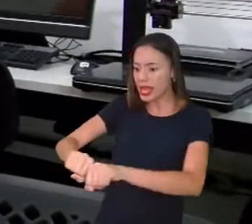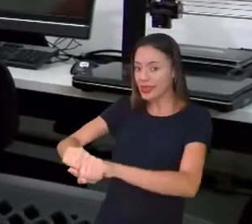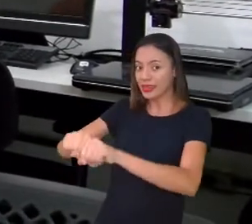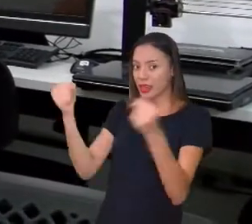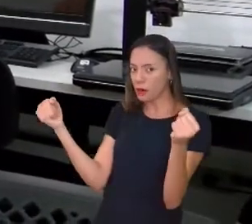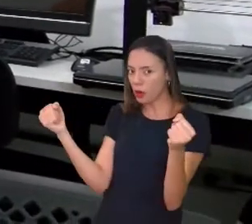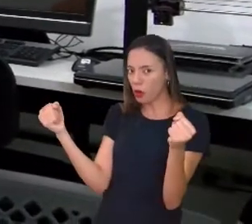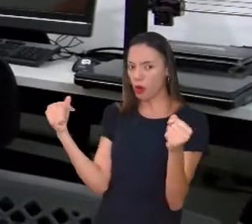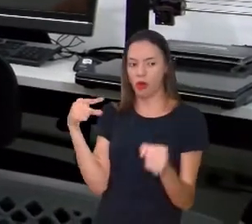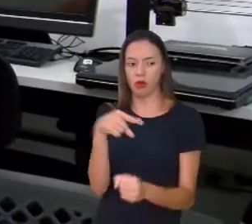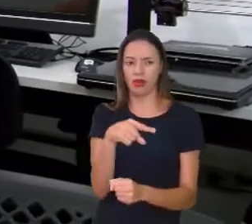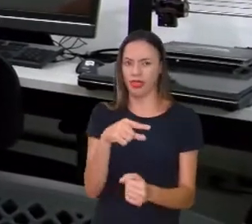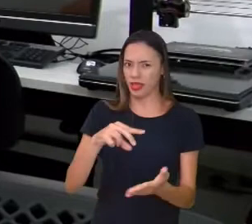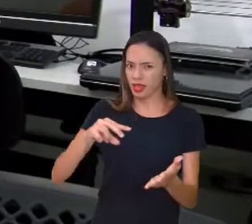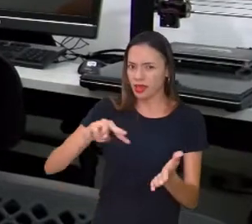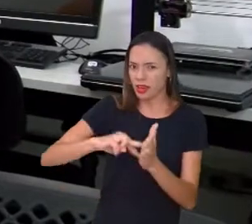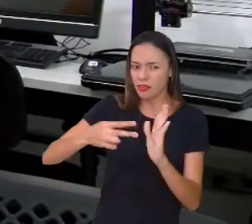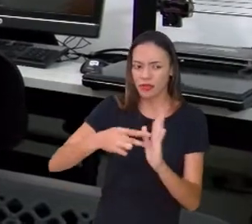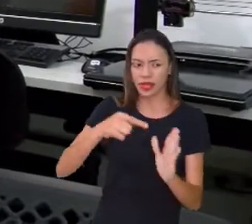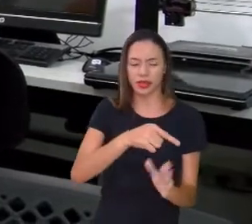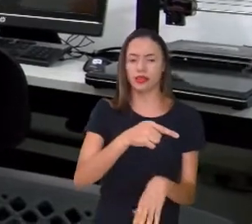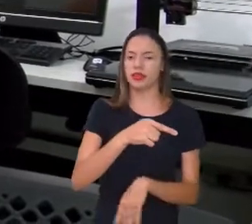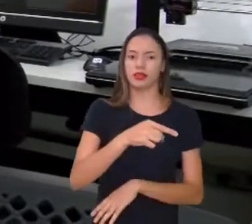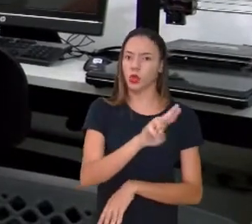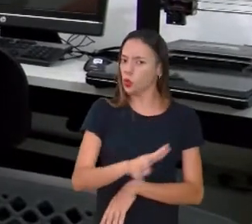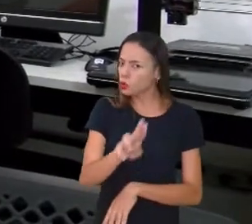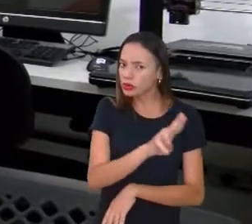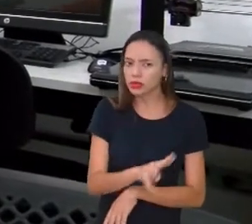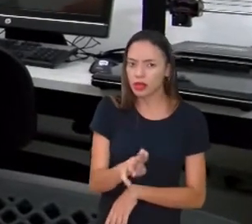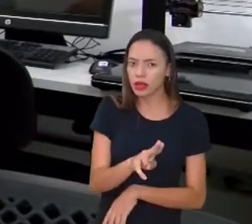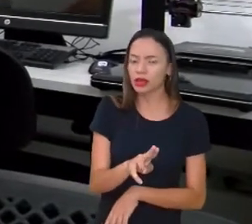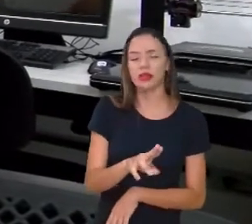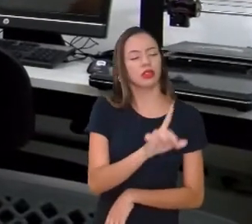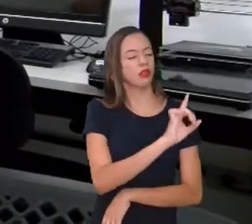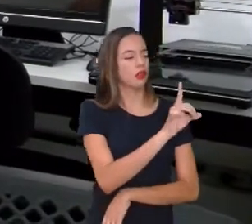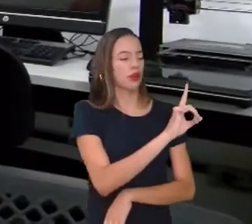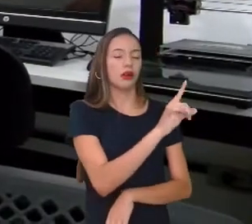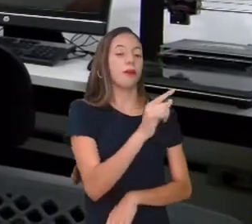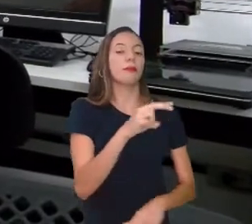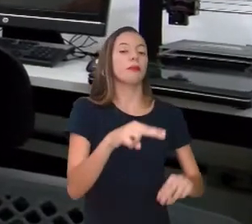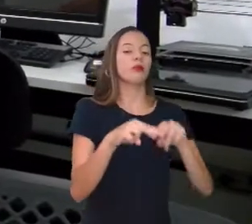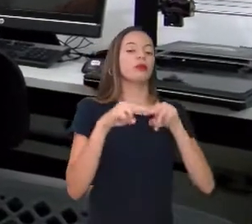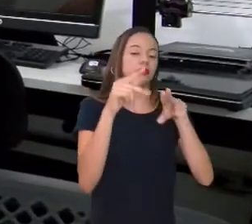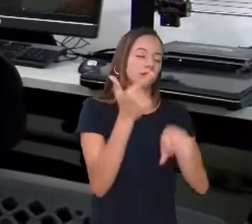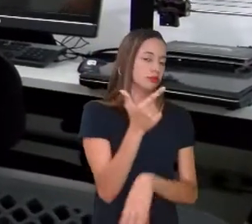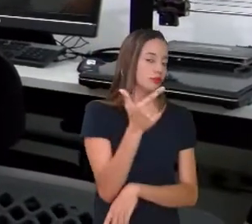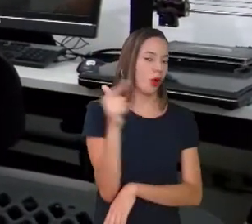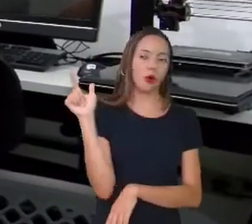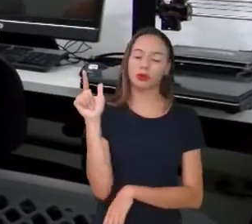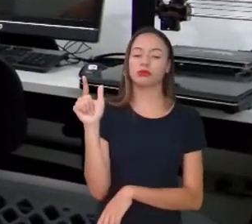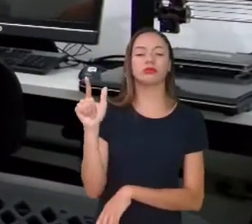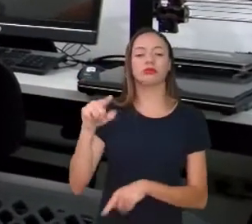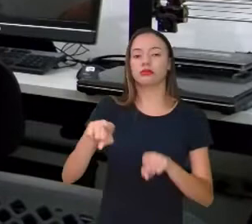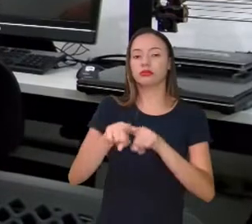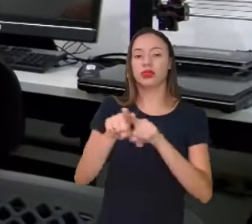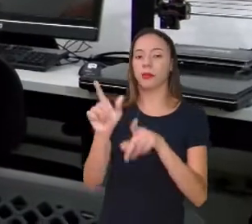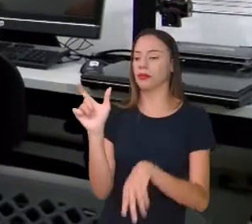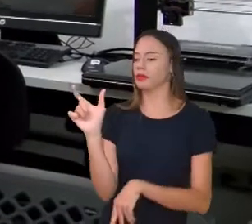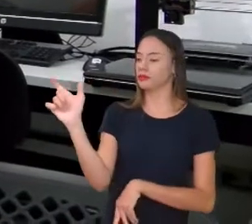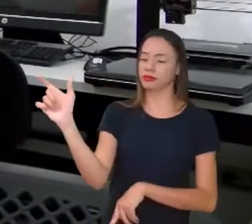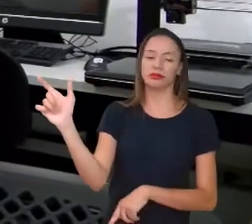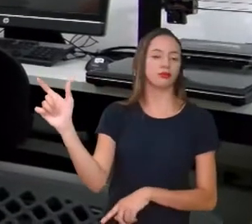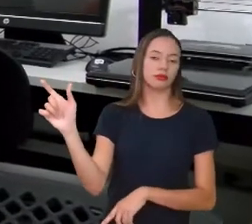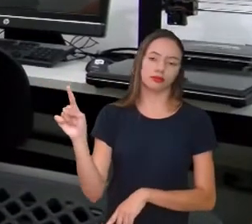quebrado que ele vai deixar de ser usado, não. É por outro motivo, não é isso? Exatamente. É um termo que a gente vai explicar daqui